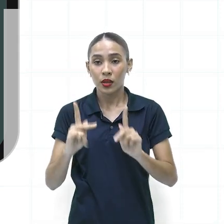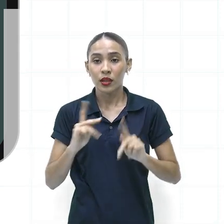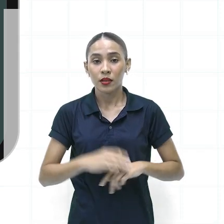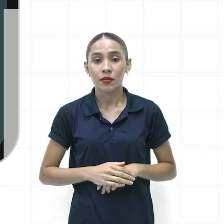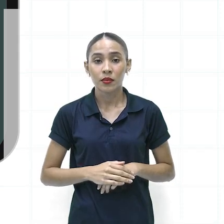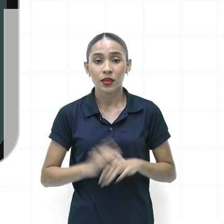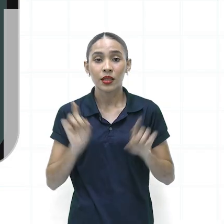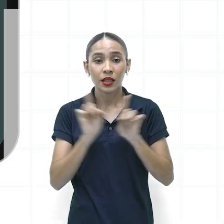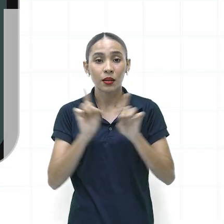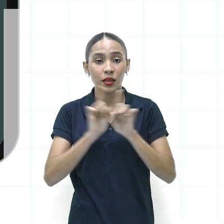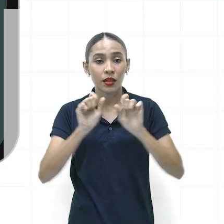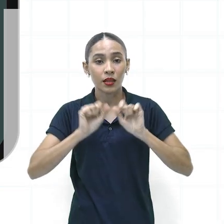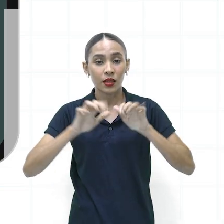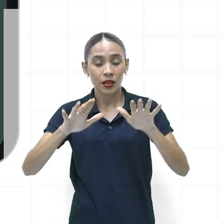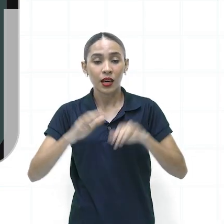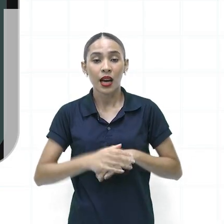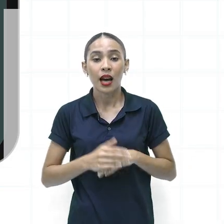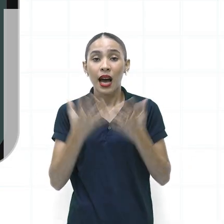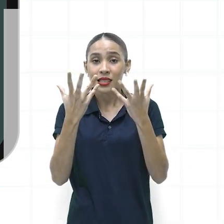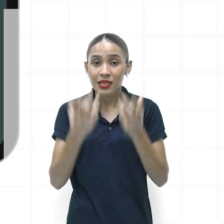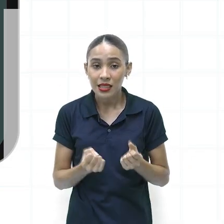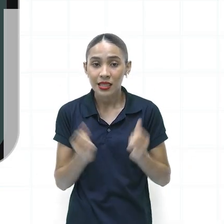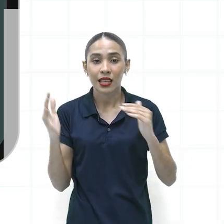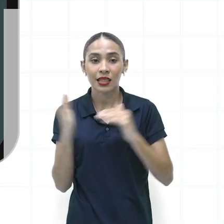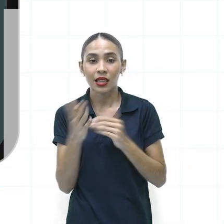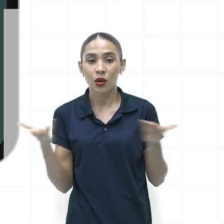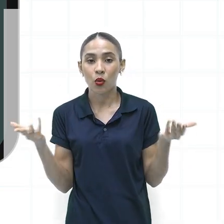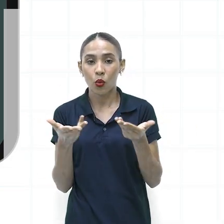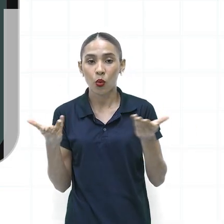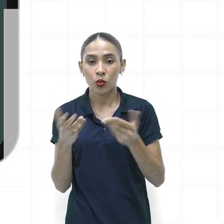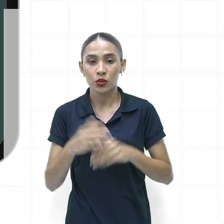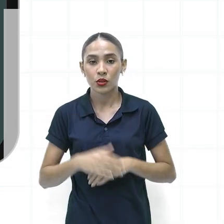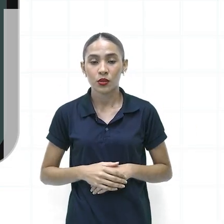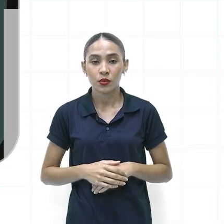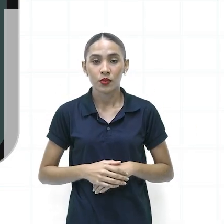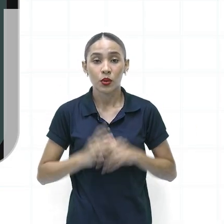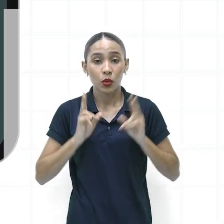bom? Muito disseminada e muito aceita até hoje, tá bom?